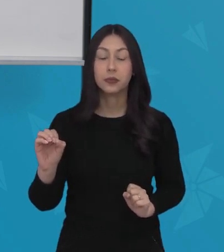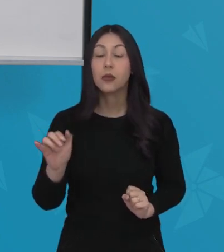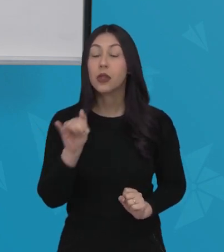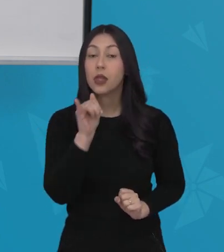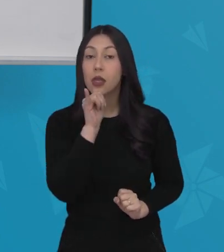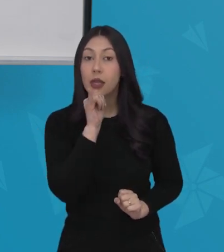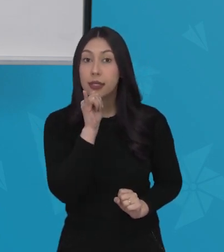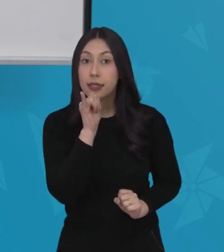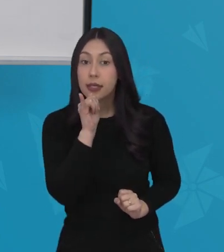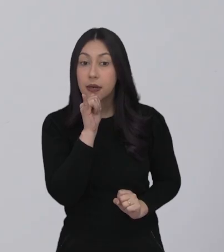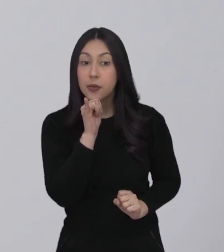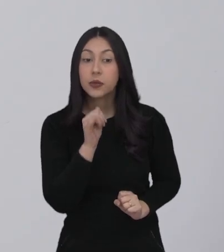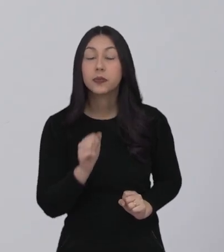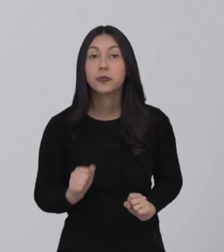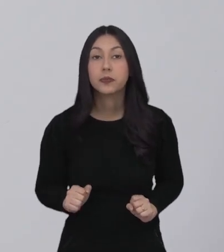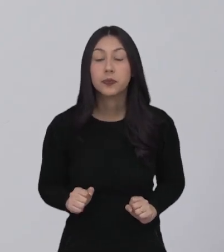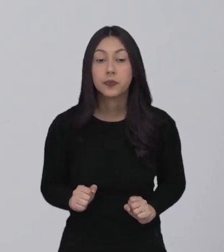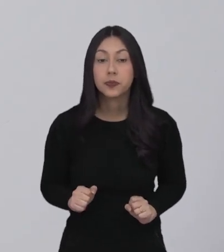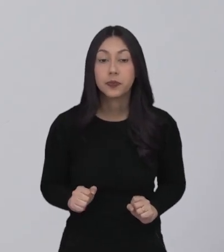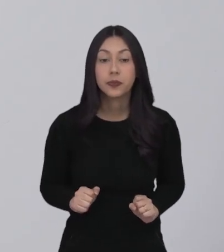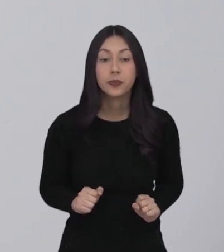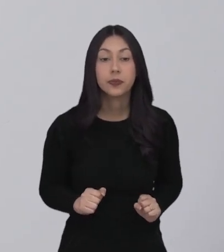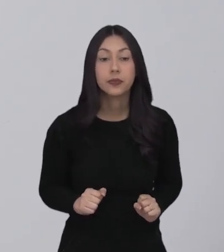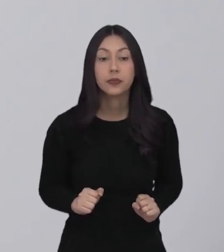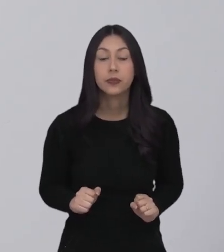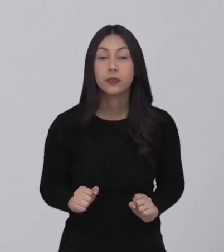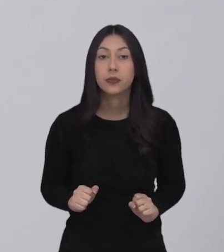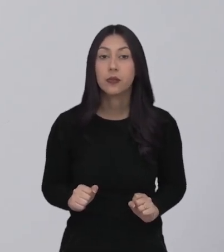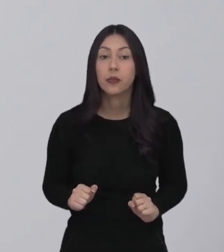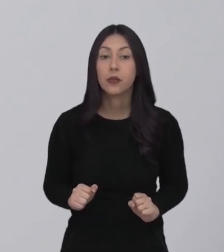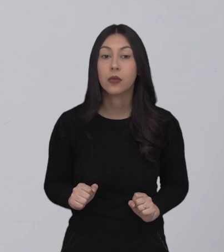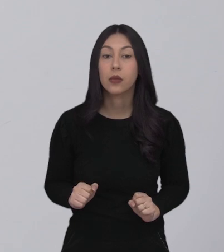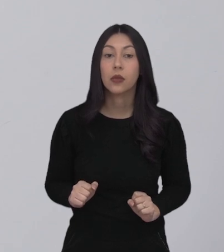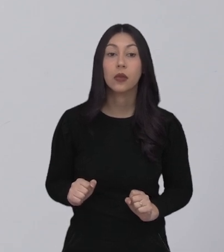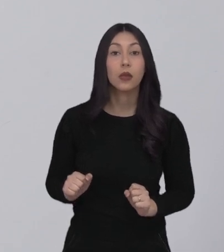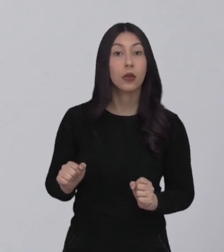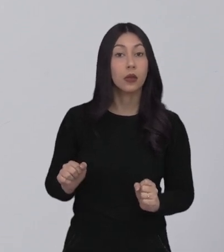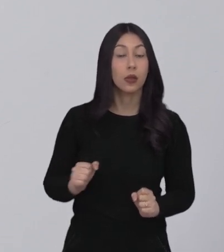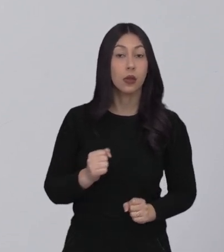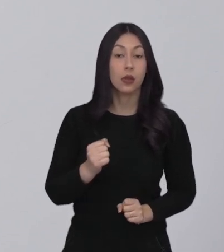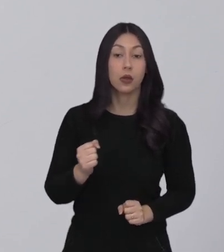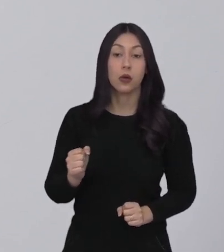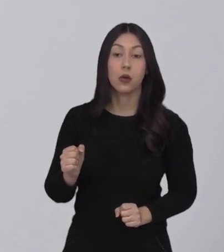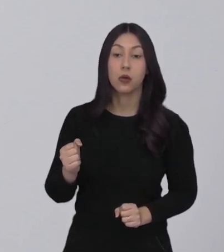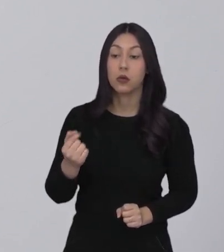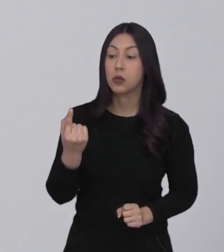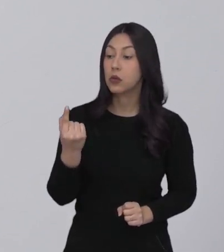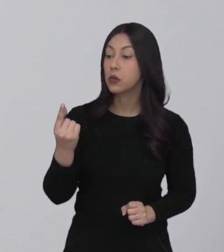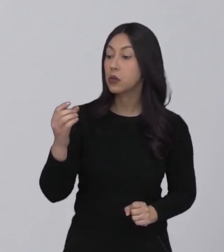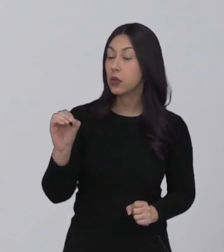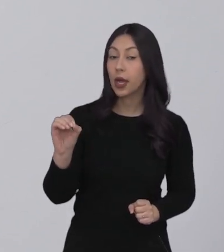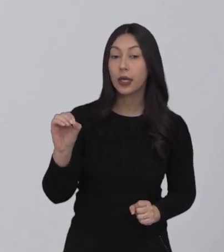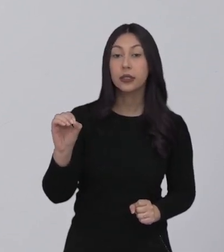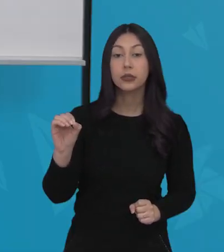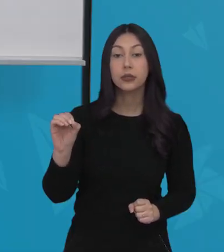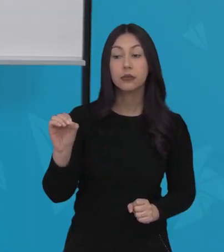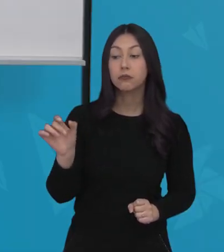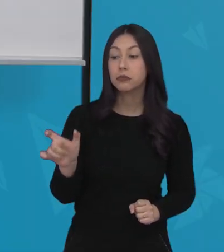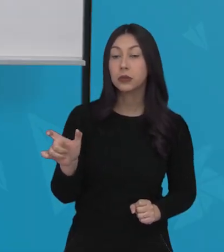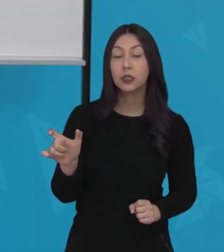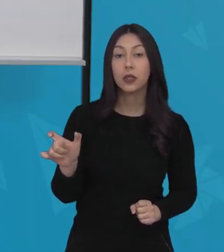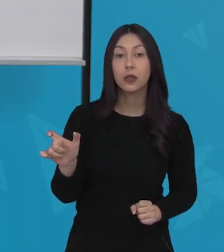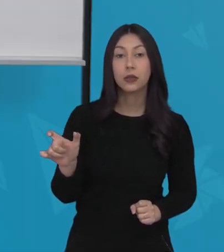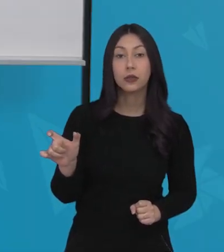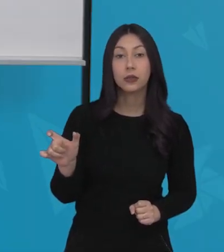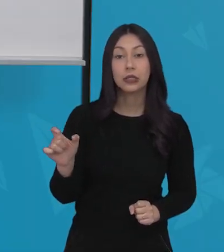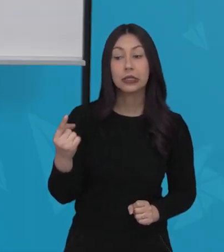um exemplo aqui para a gente entender do que eu estou falando. Uma potência de base 10 é basicamente uma potência que o número que está aqui embaixo